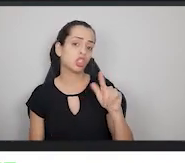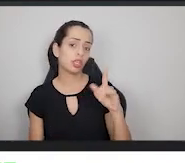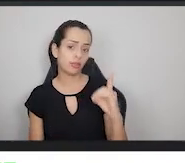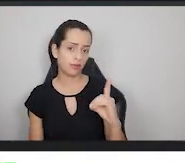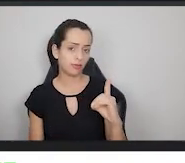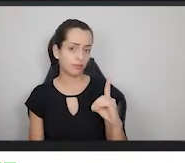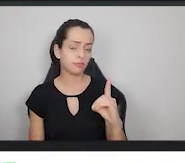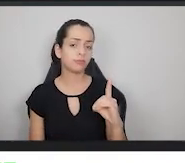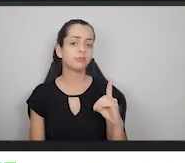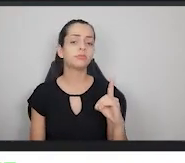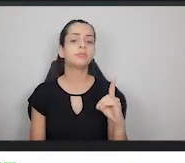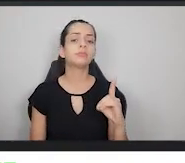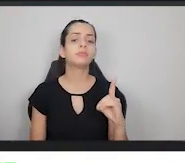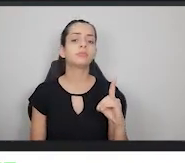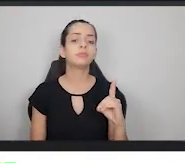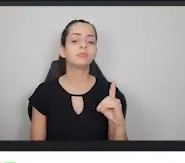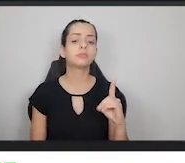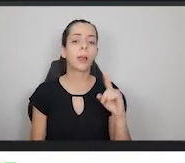a hidrelétrica.